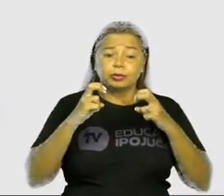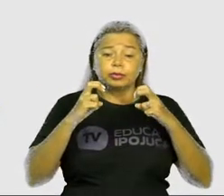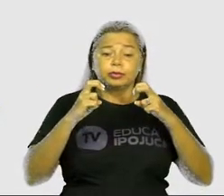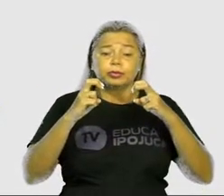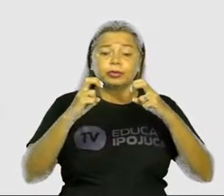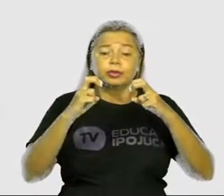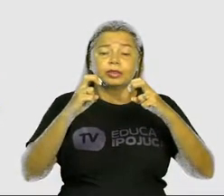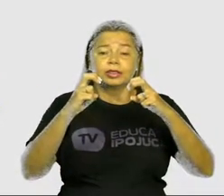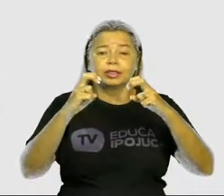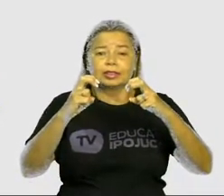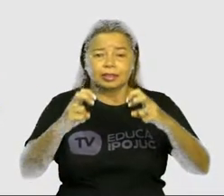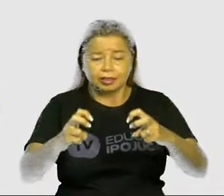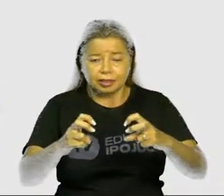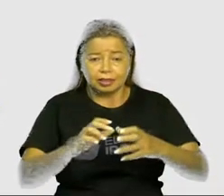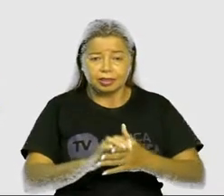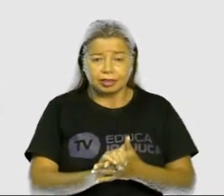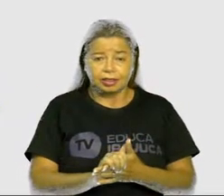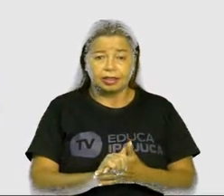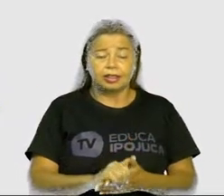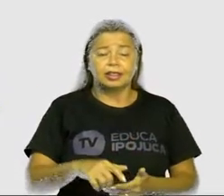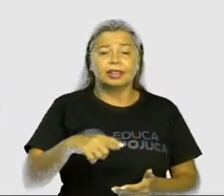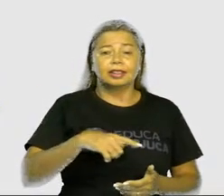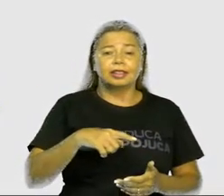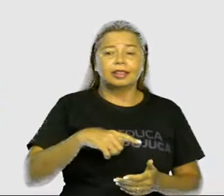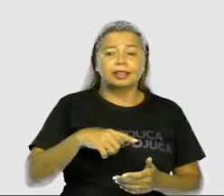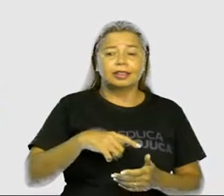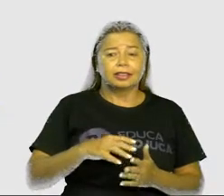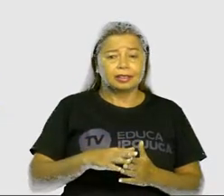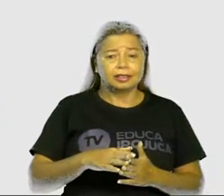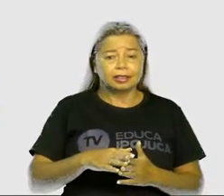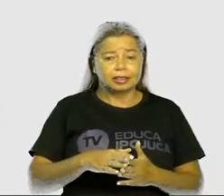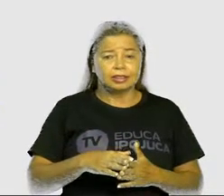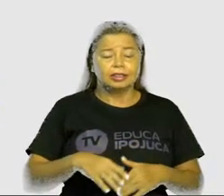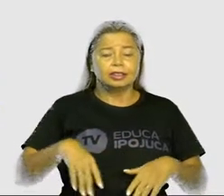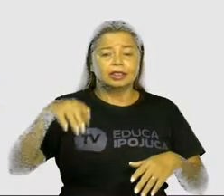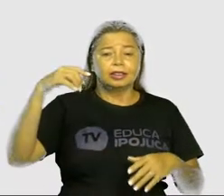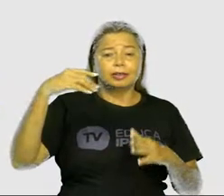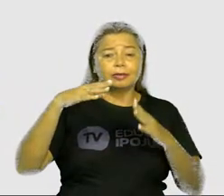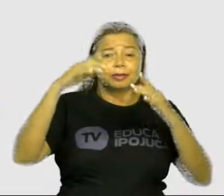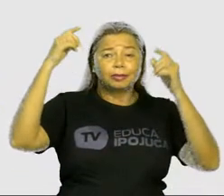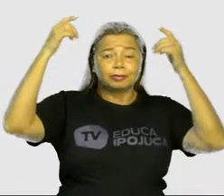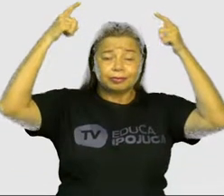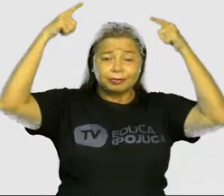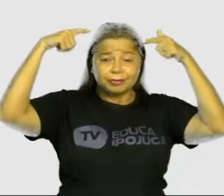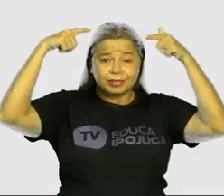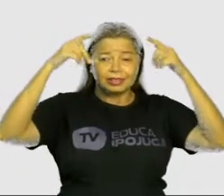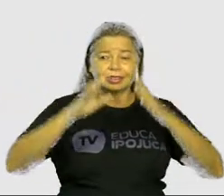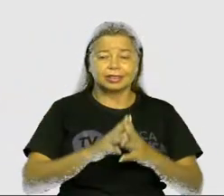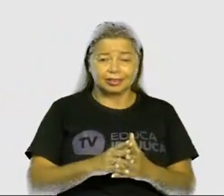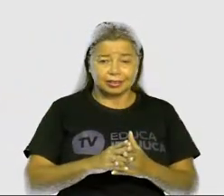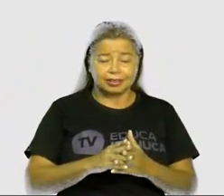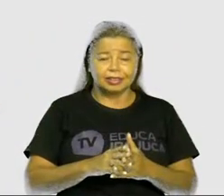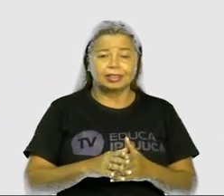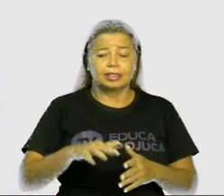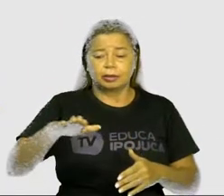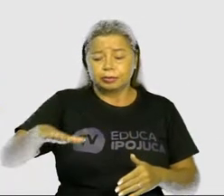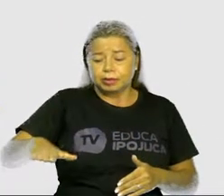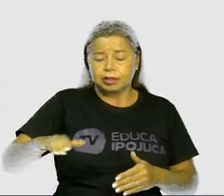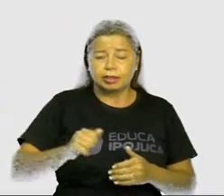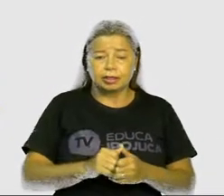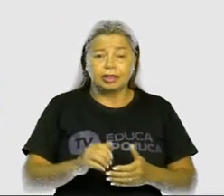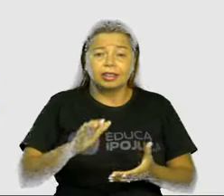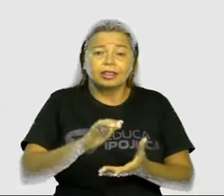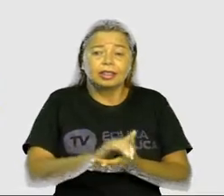diamante, onde a princesa baixinha casou-se com o gigante? Quer ir até